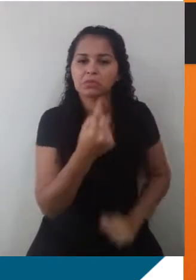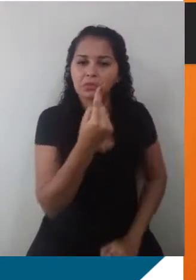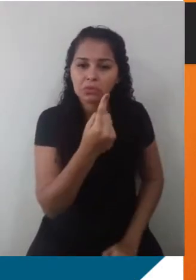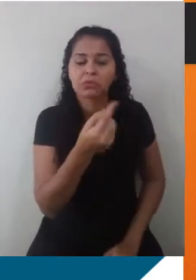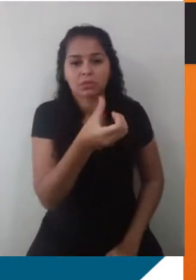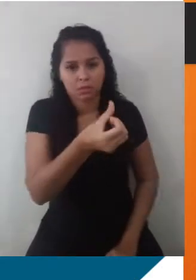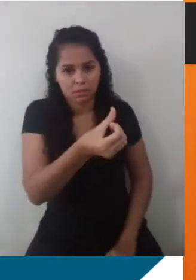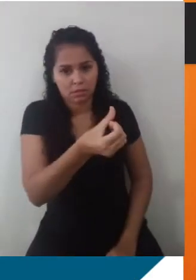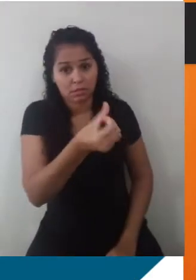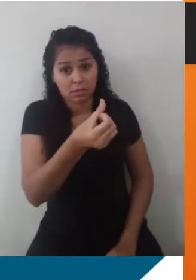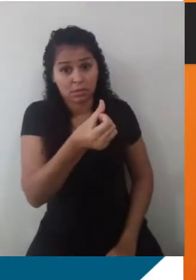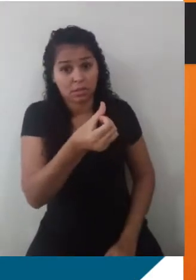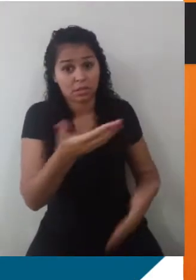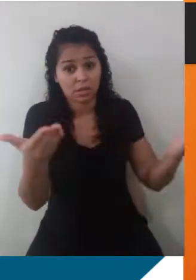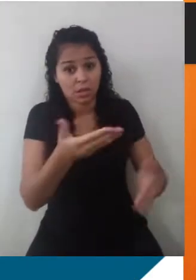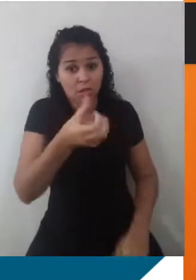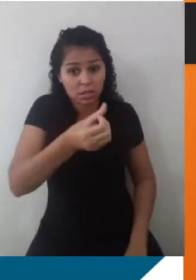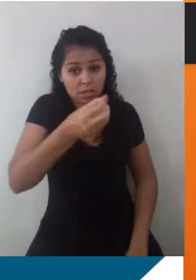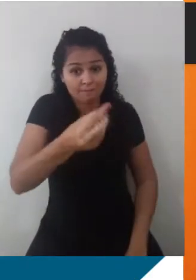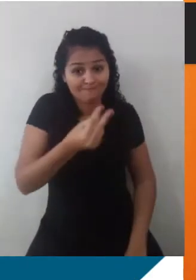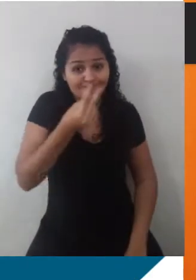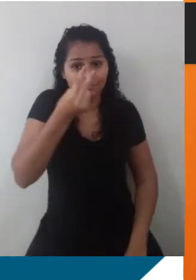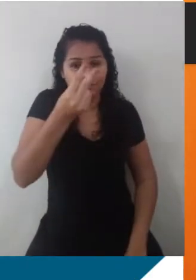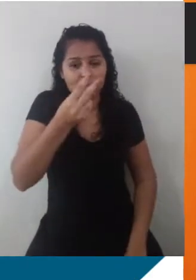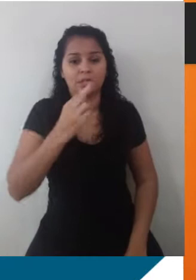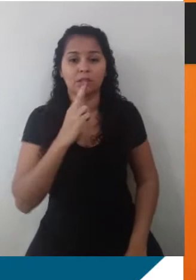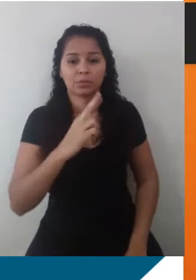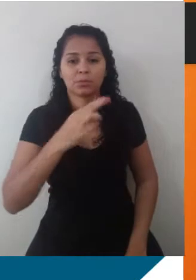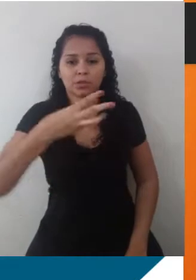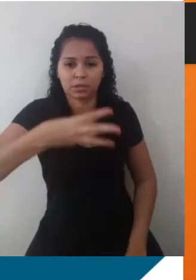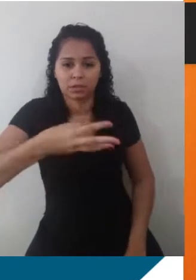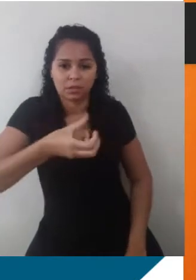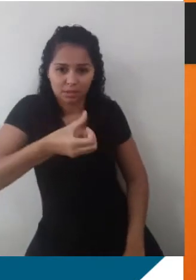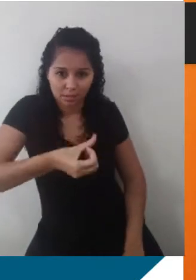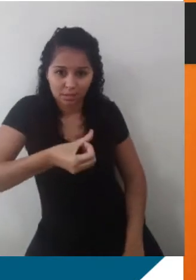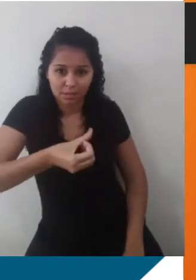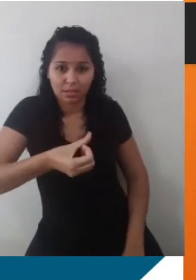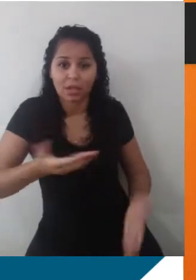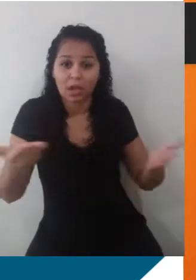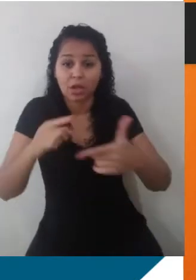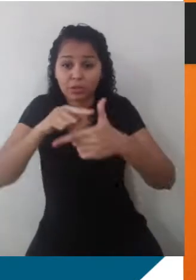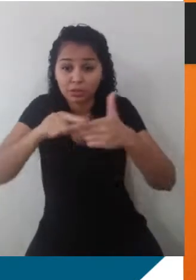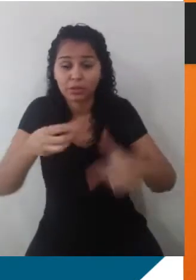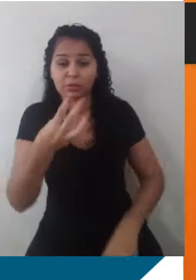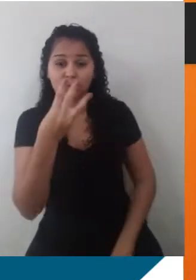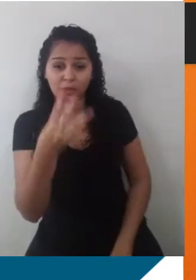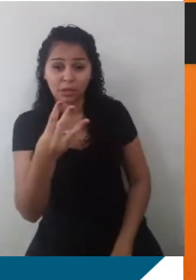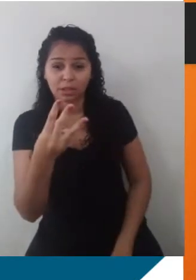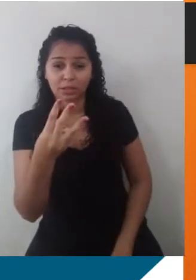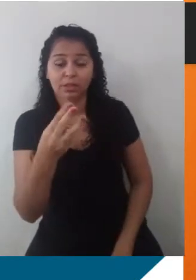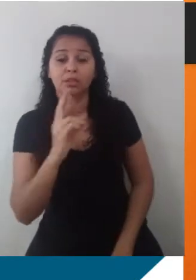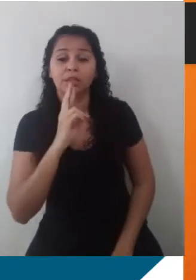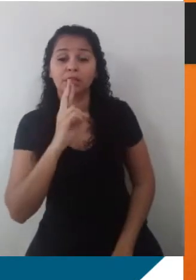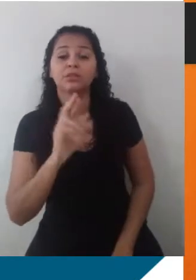obter 6. Depois o 6 será elevado ao quadrado, dando 36. O 36 vai ser dividido por 3 e,